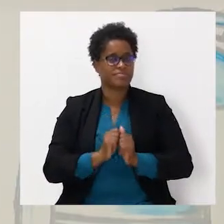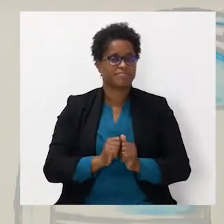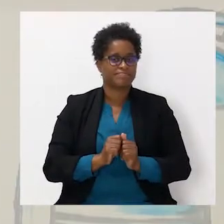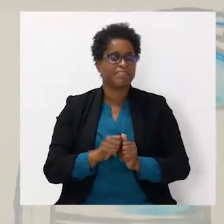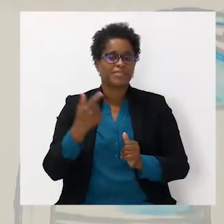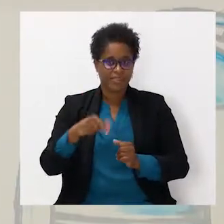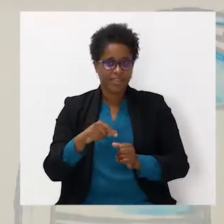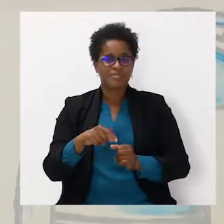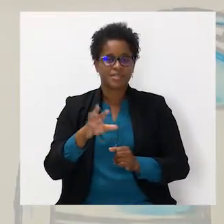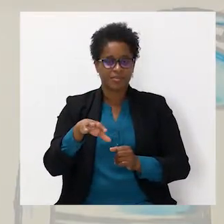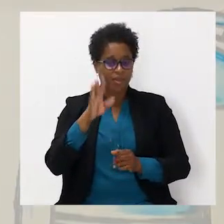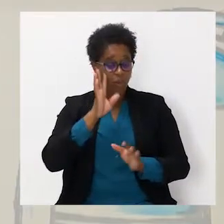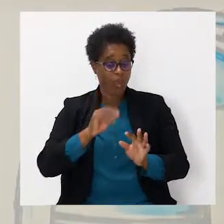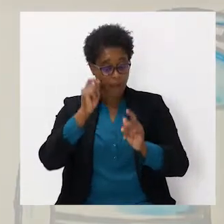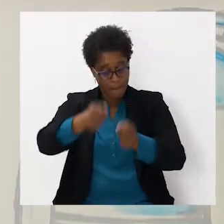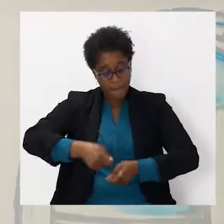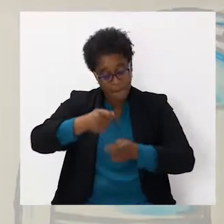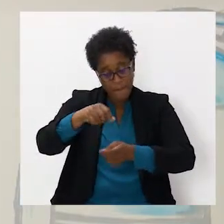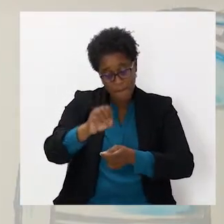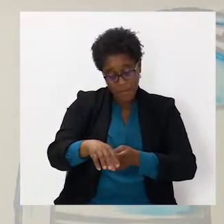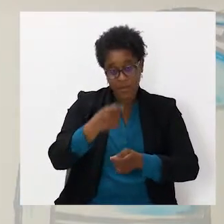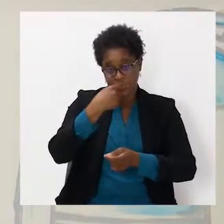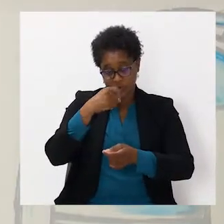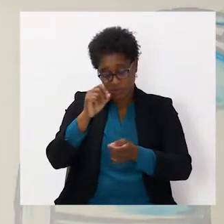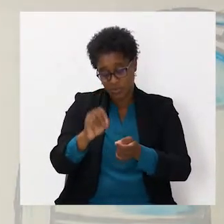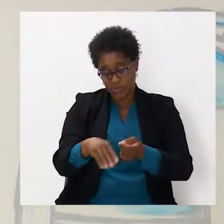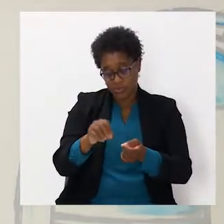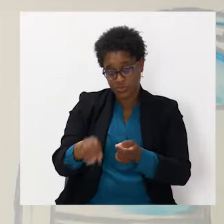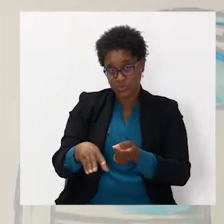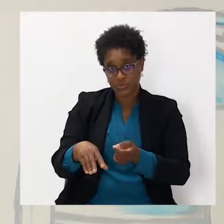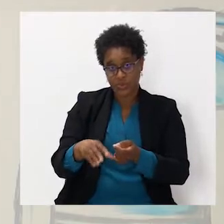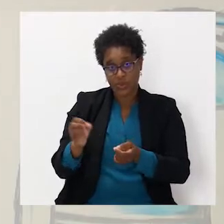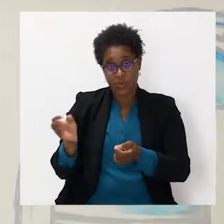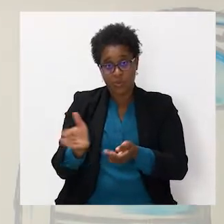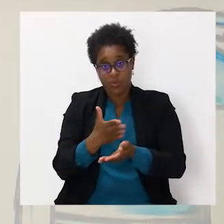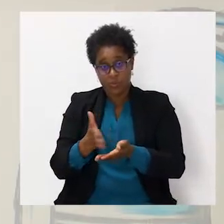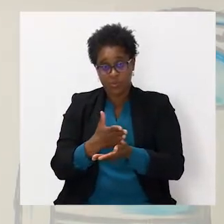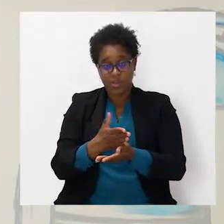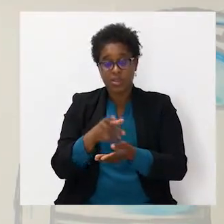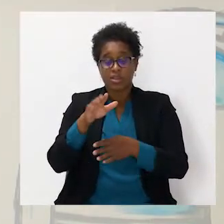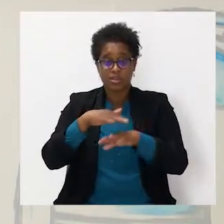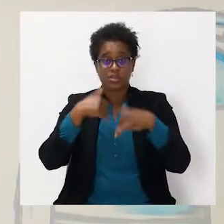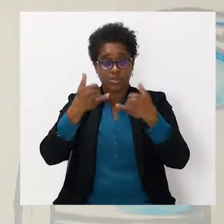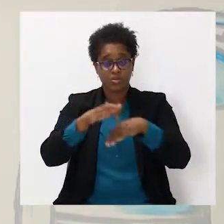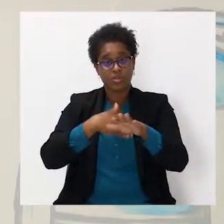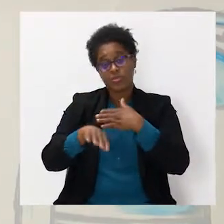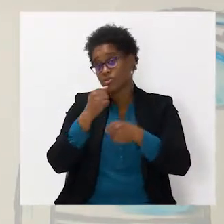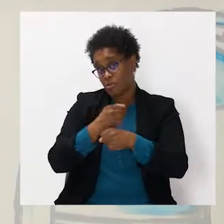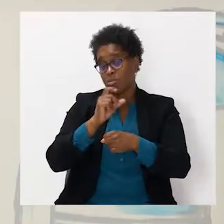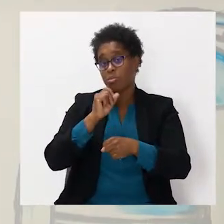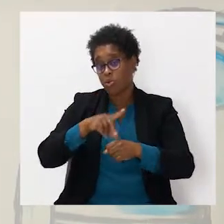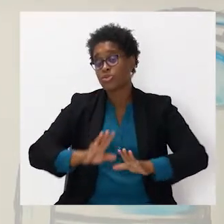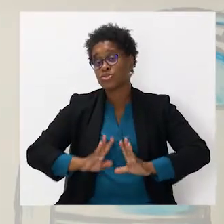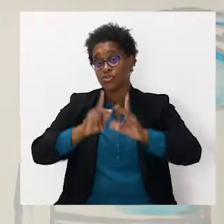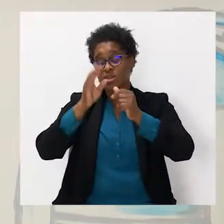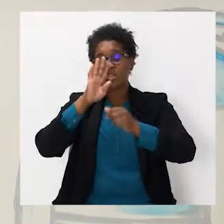que plantar, depois temos que fazer uns trabalhos com eles para poder desenvolver. Se